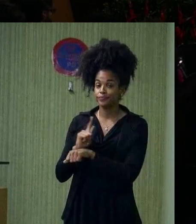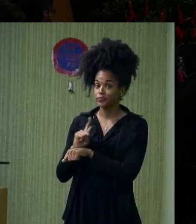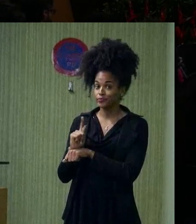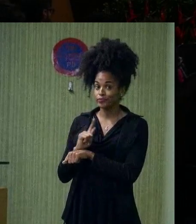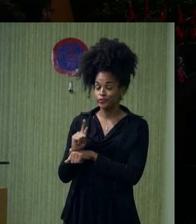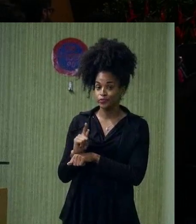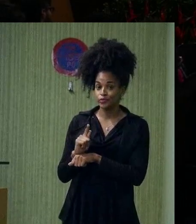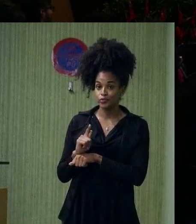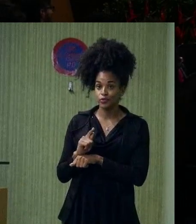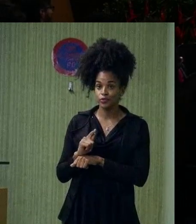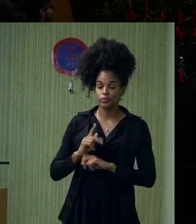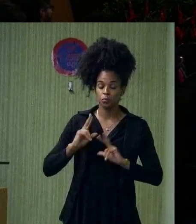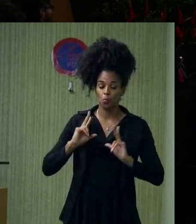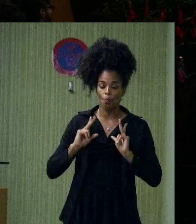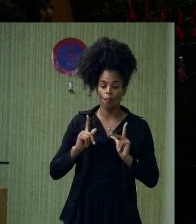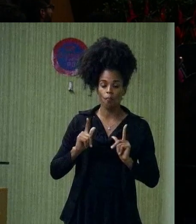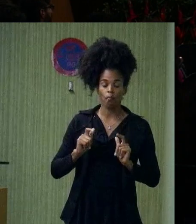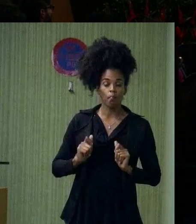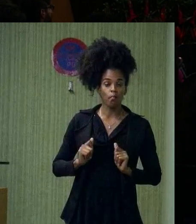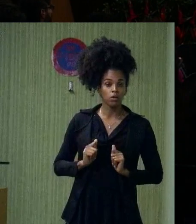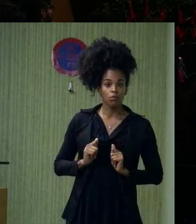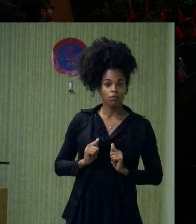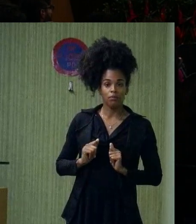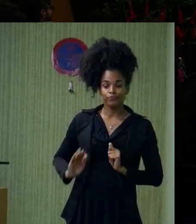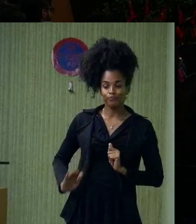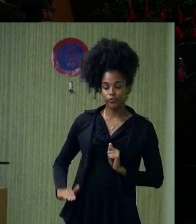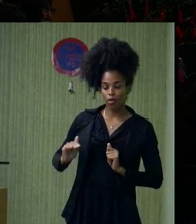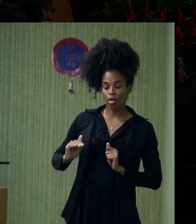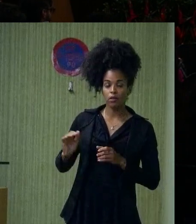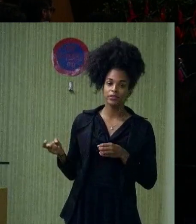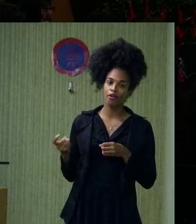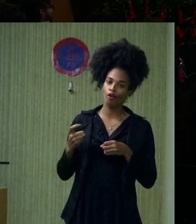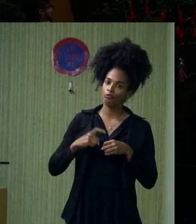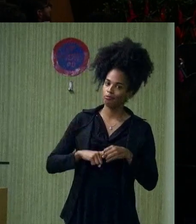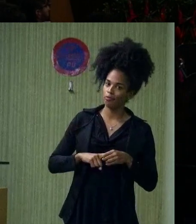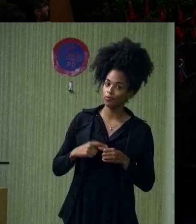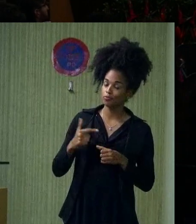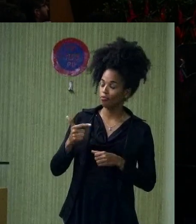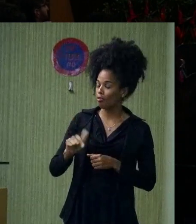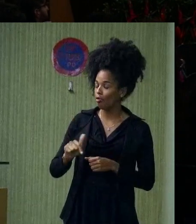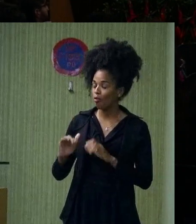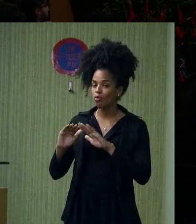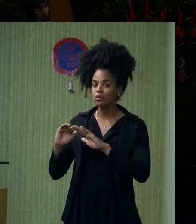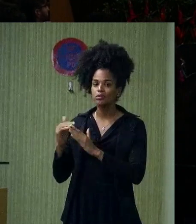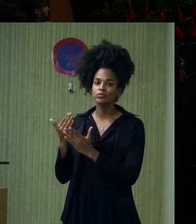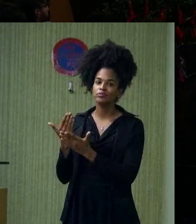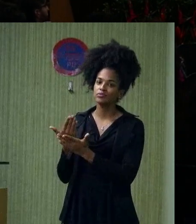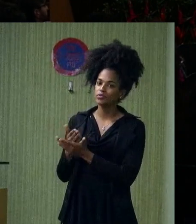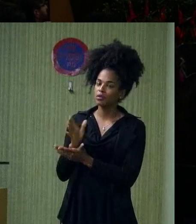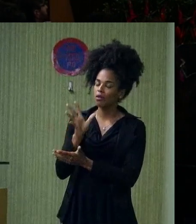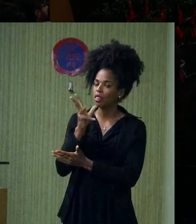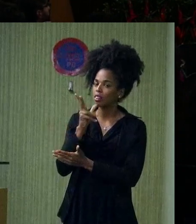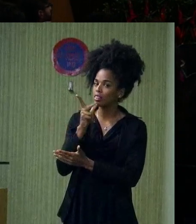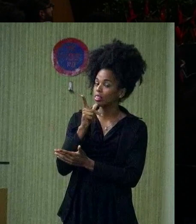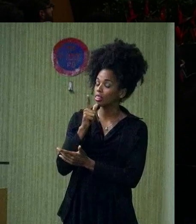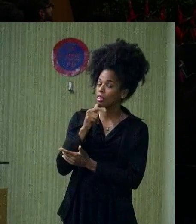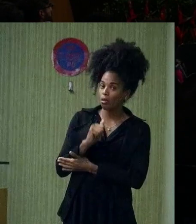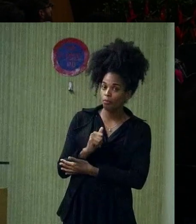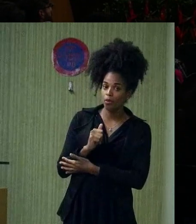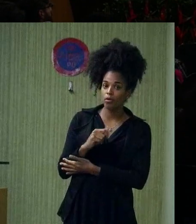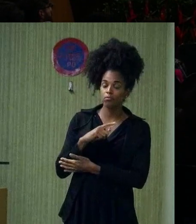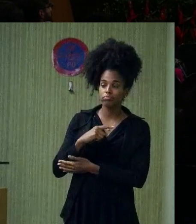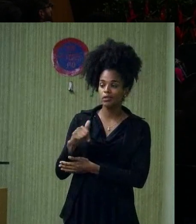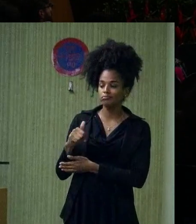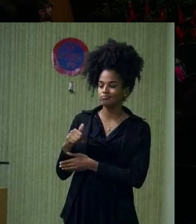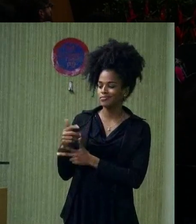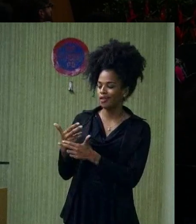vamos limpar e as crianças vão voltar outras escolas elas vão demorar para voltar porque nós não temos o mobiliário isso vai demorar um